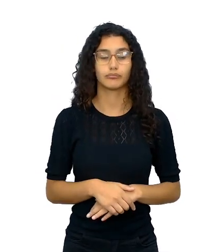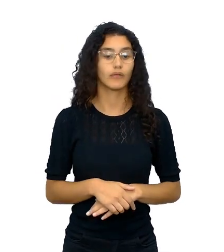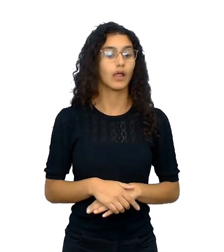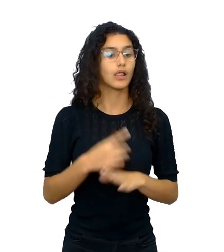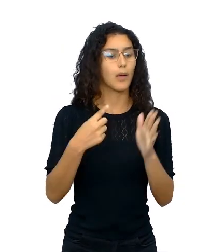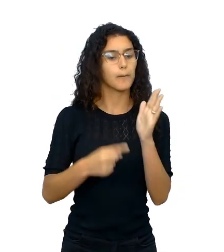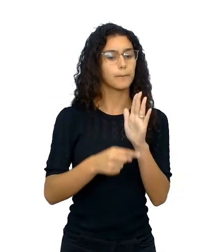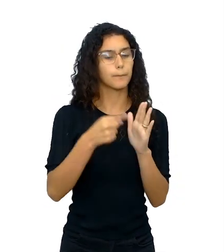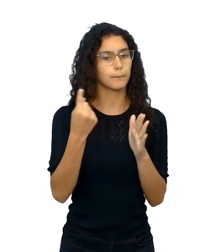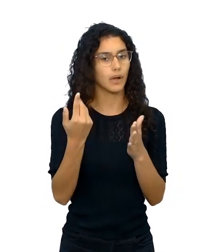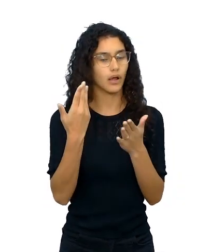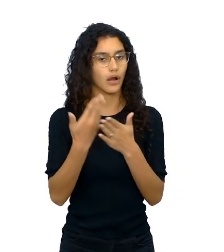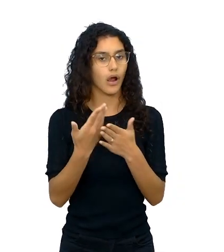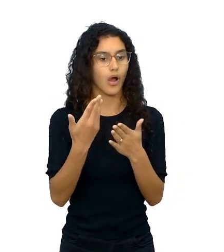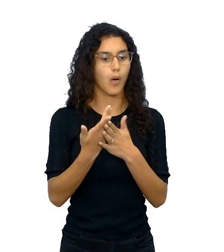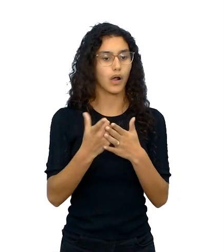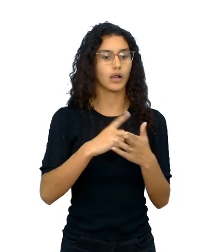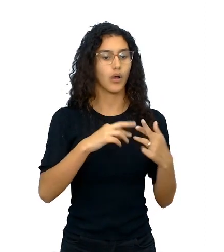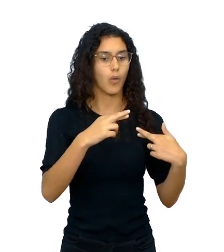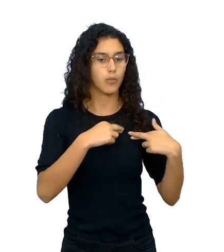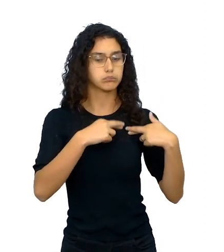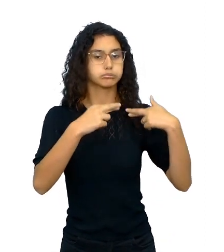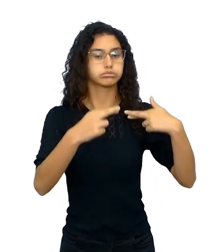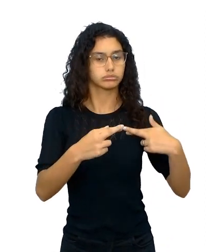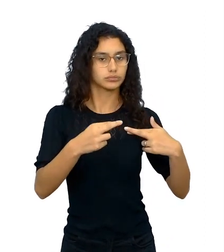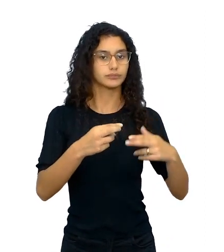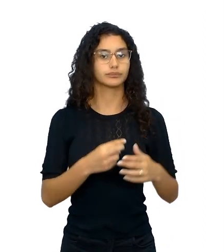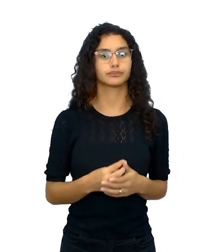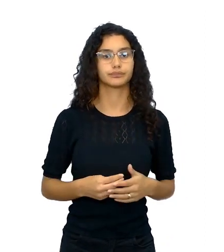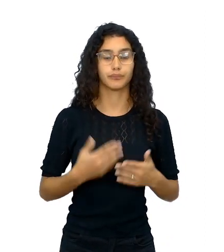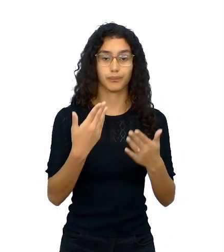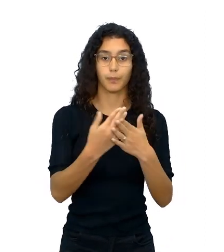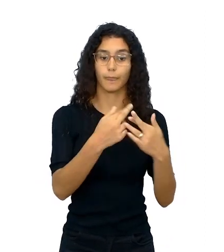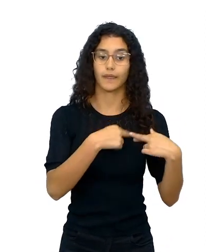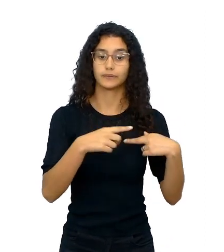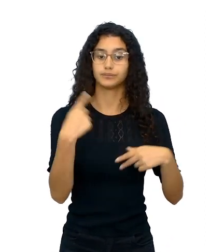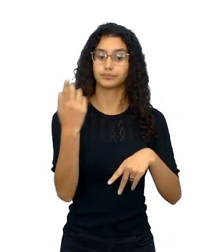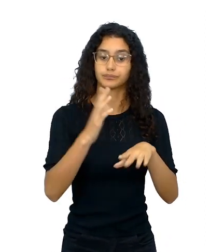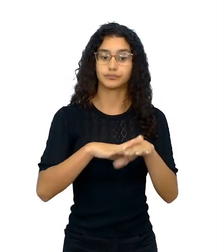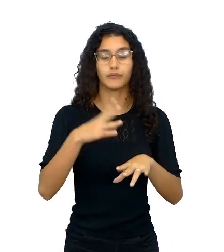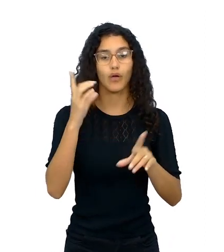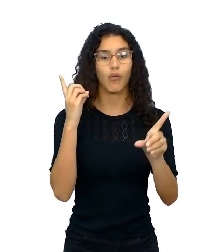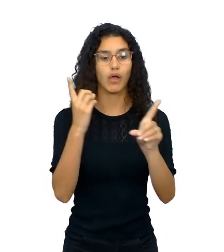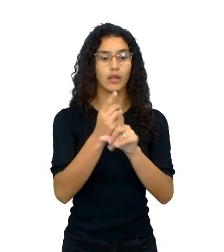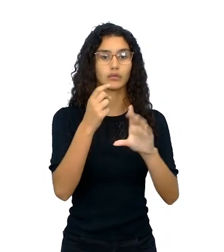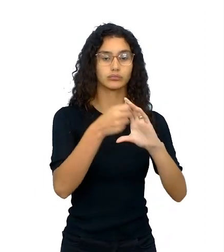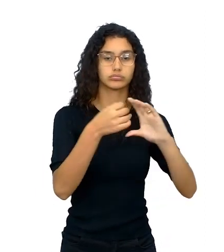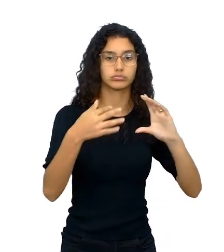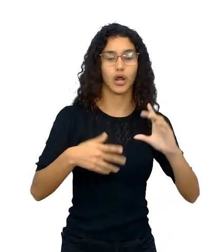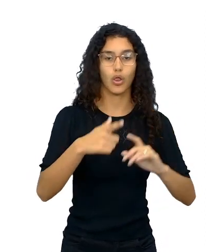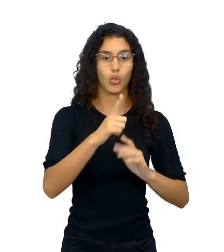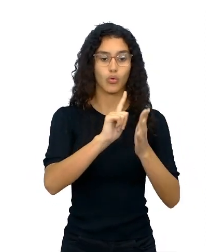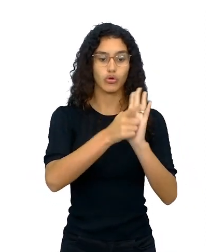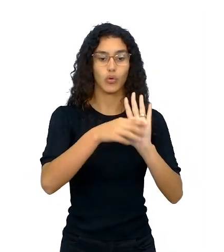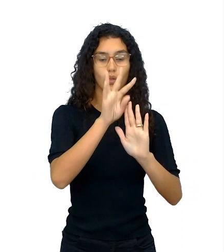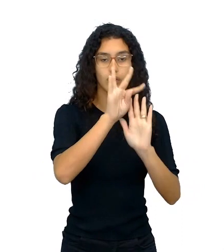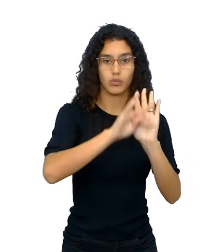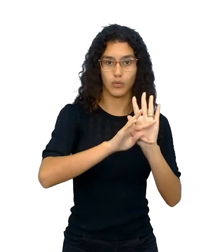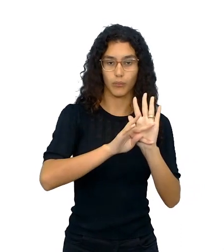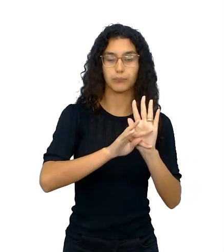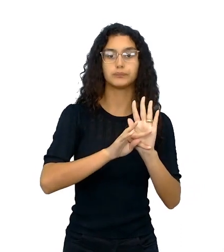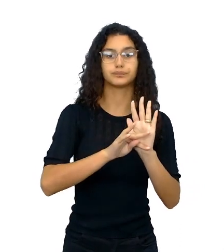Dessa primeira aula aqui, da aula romanceando, né? Na aula romanceando, nós vamos reconhecer a característica do gênero textual